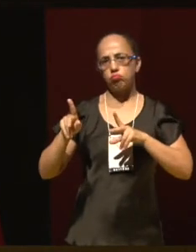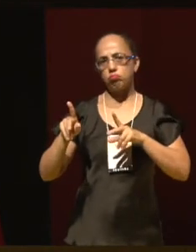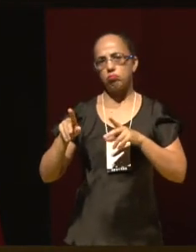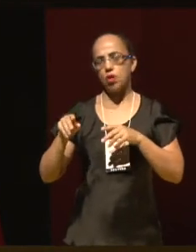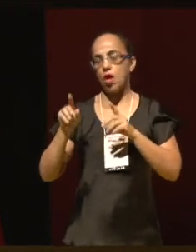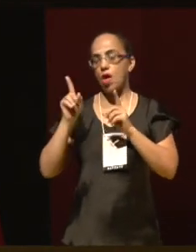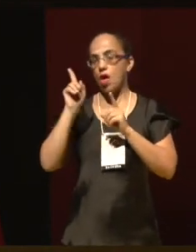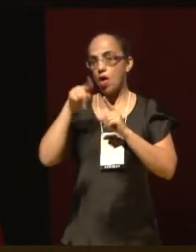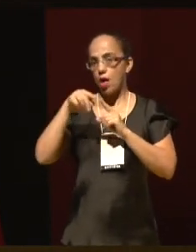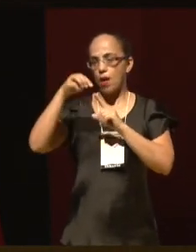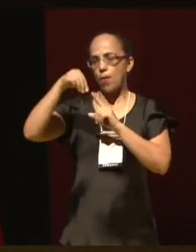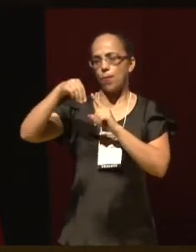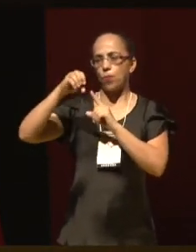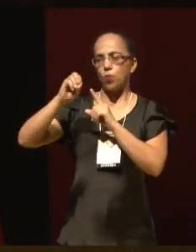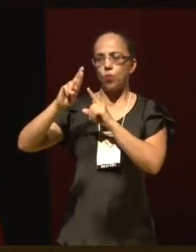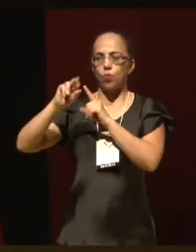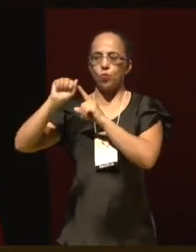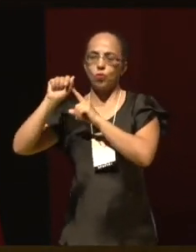emocional